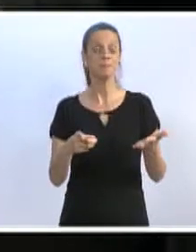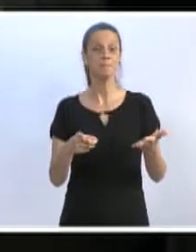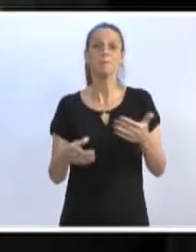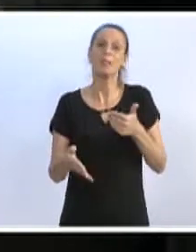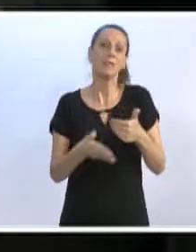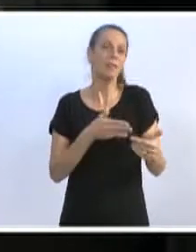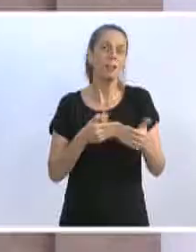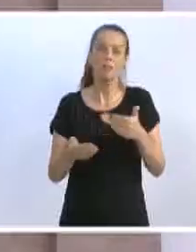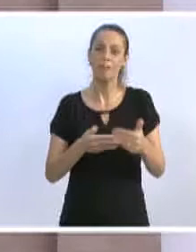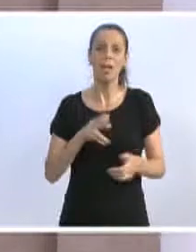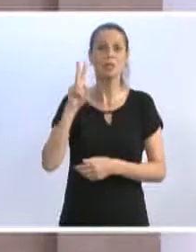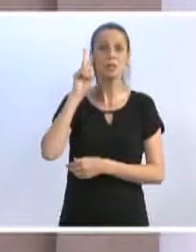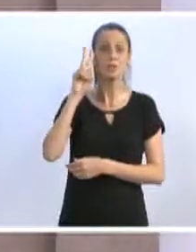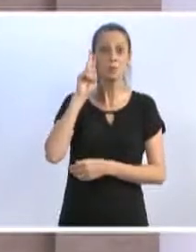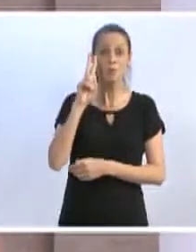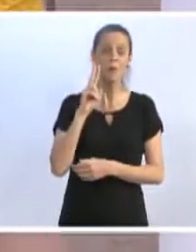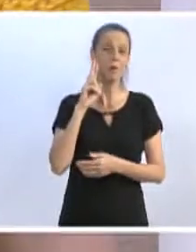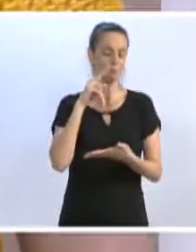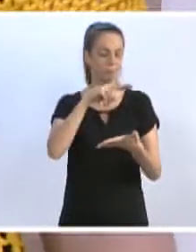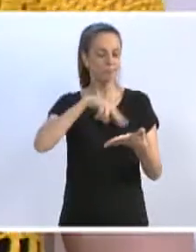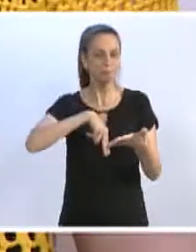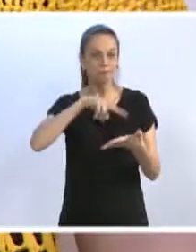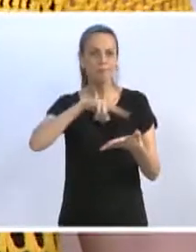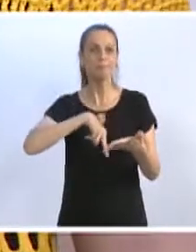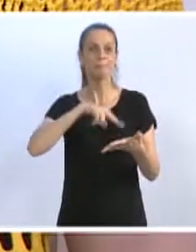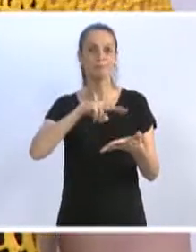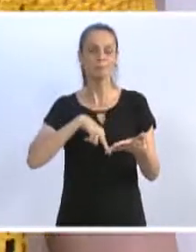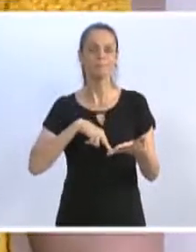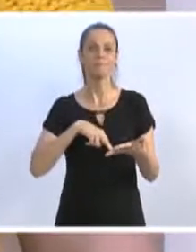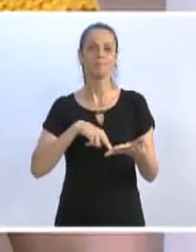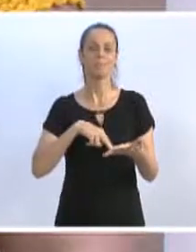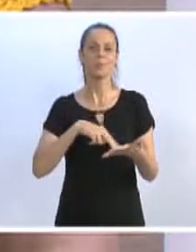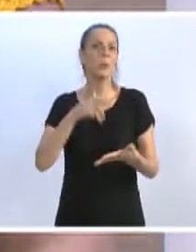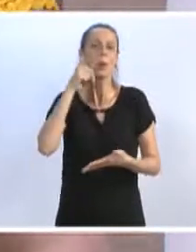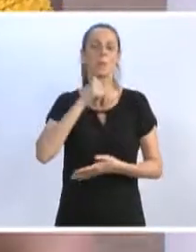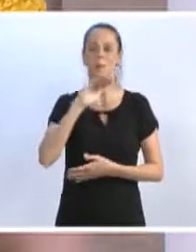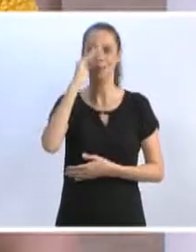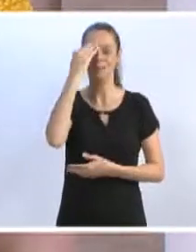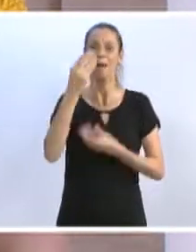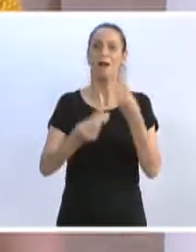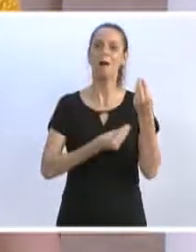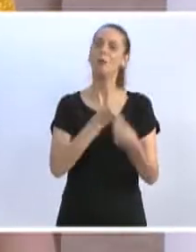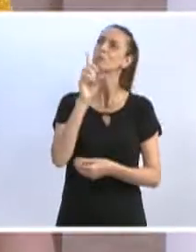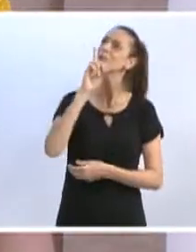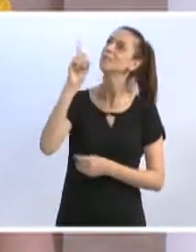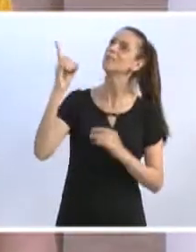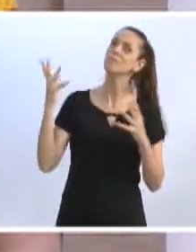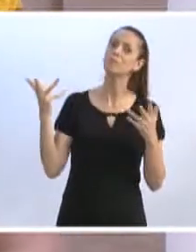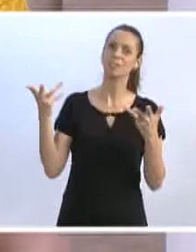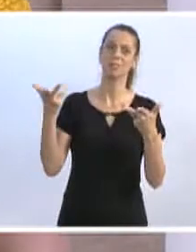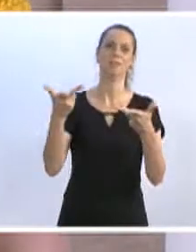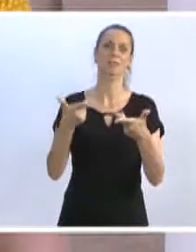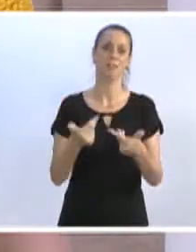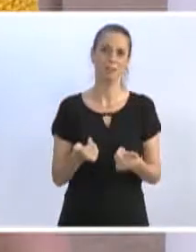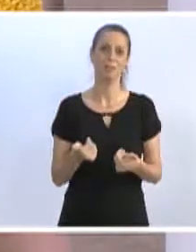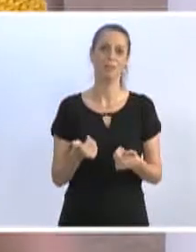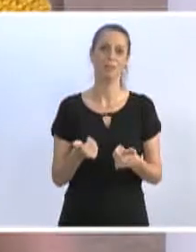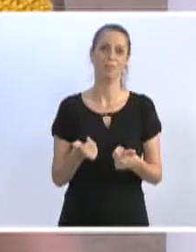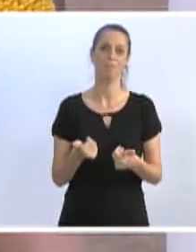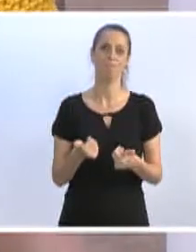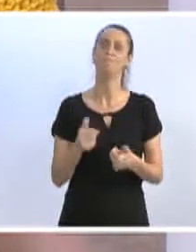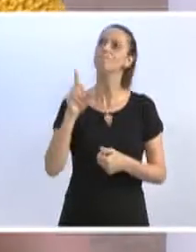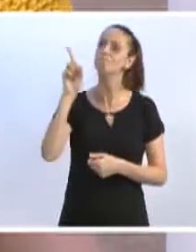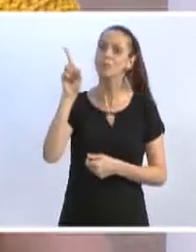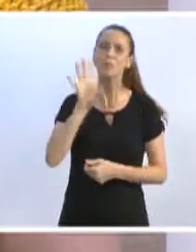independente de qualquer história que você vá ler, você não consegue entender como um Deus tão grande é tão capaz de